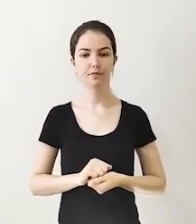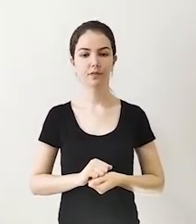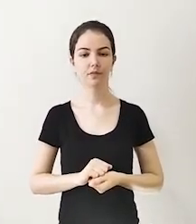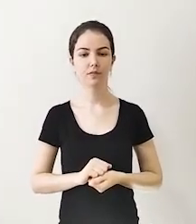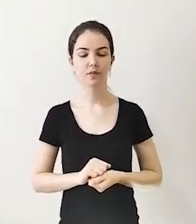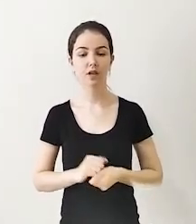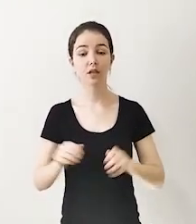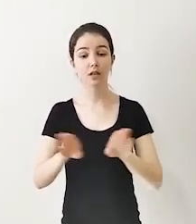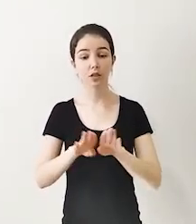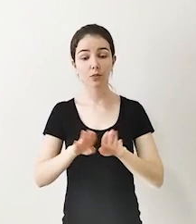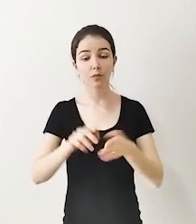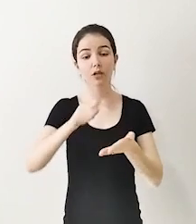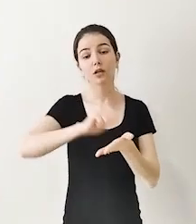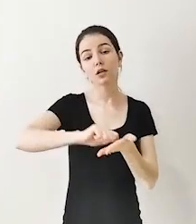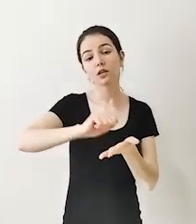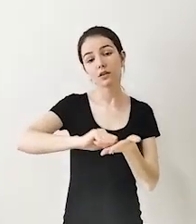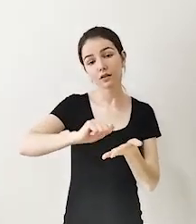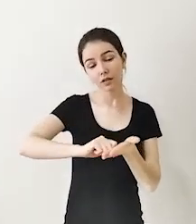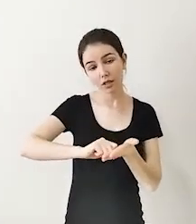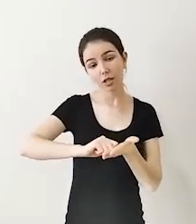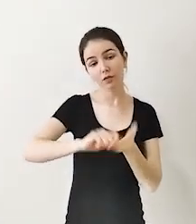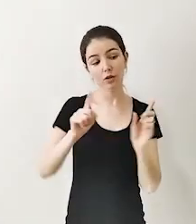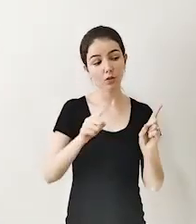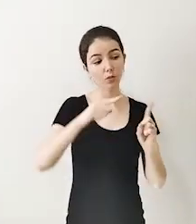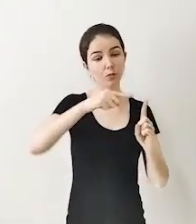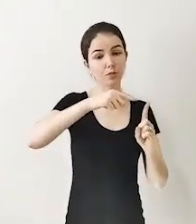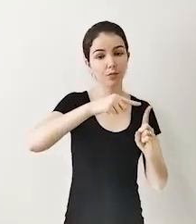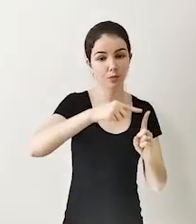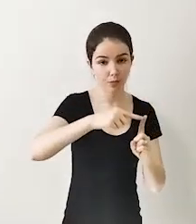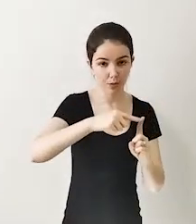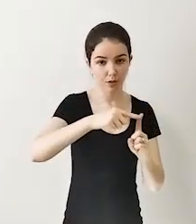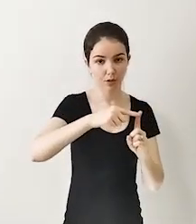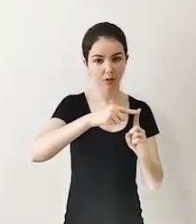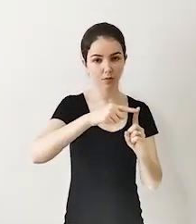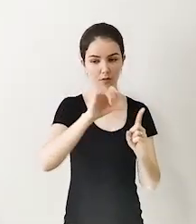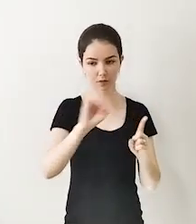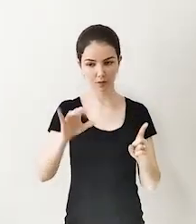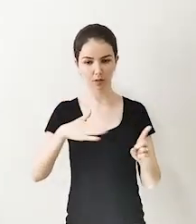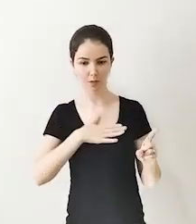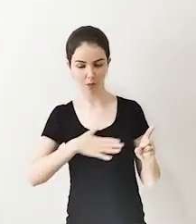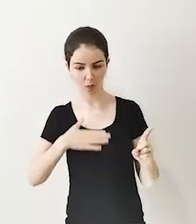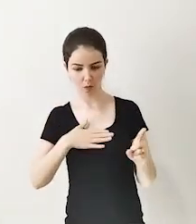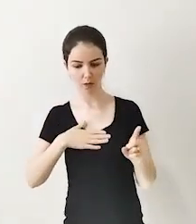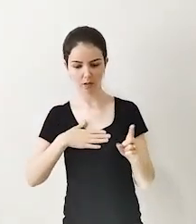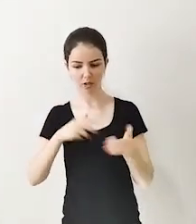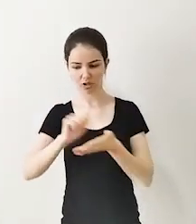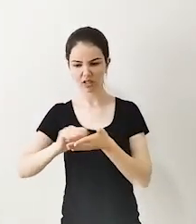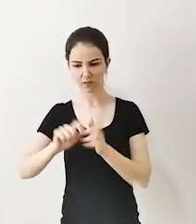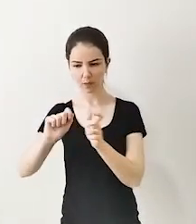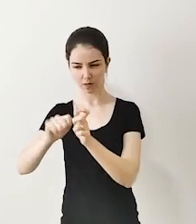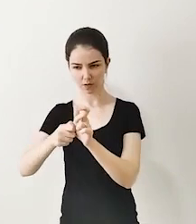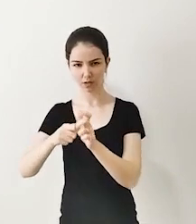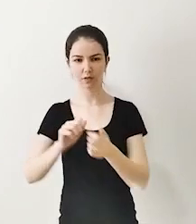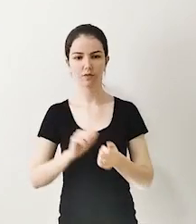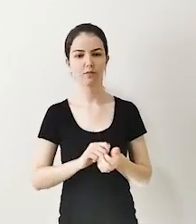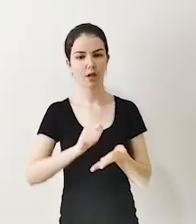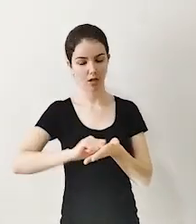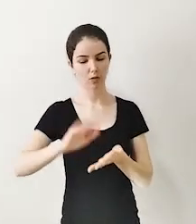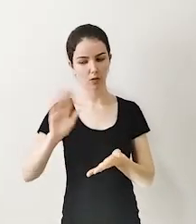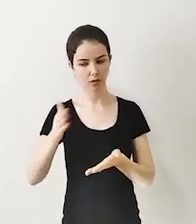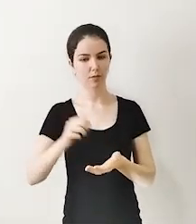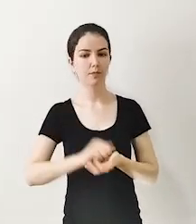Né? E eles escreveram, como a prof falou, o objetivo, então, para quem gosta de anotar a palavra-chave, quem gosta de estudar a palavra-chave, anote aí, né? Que